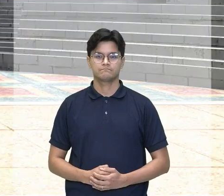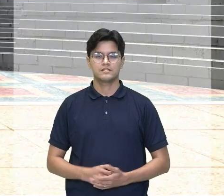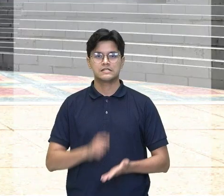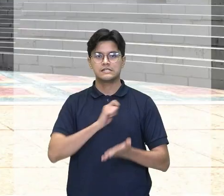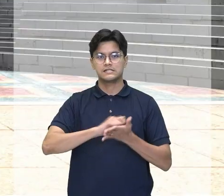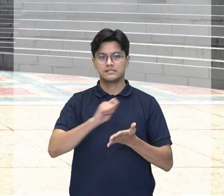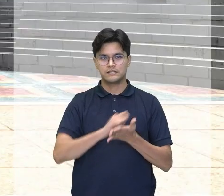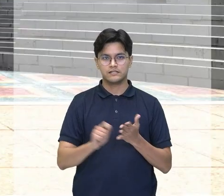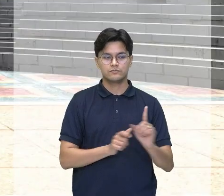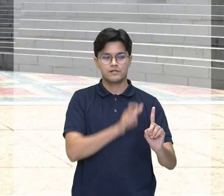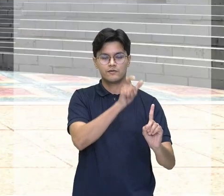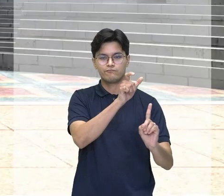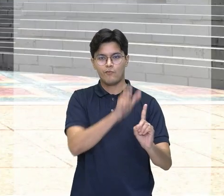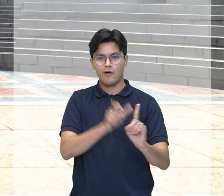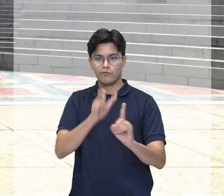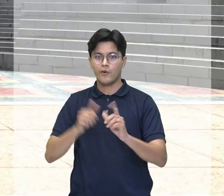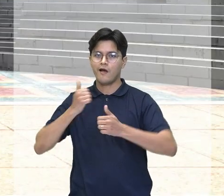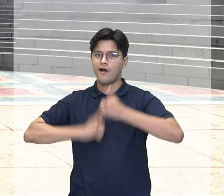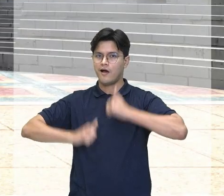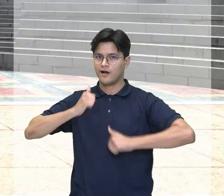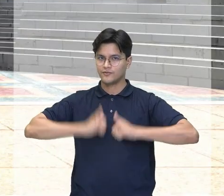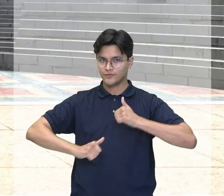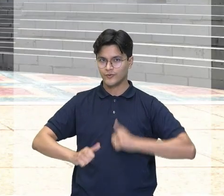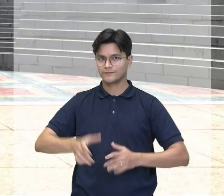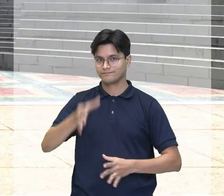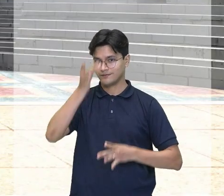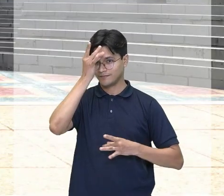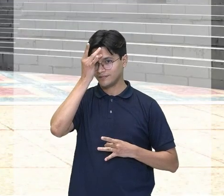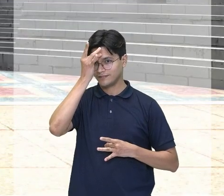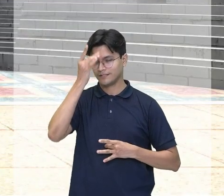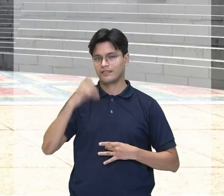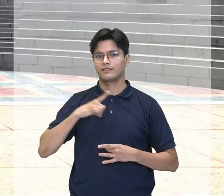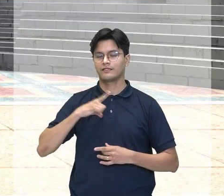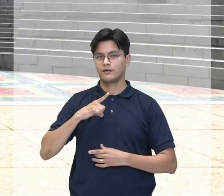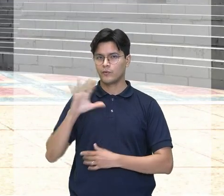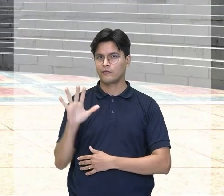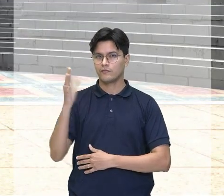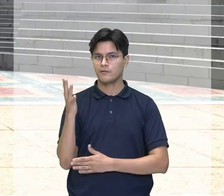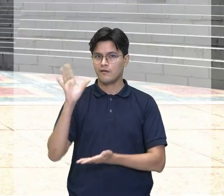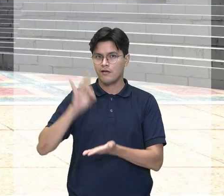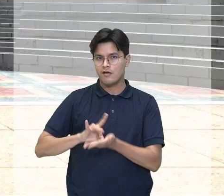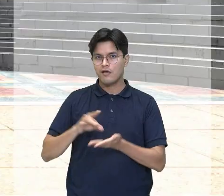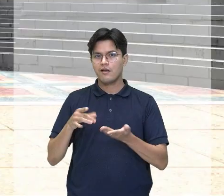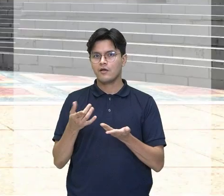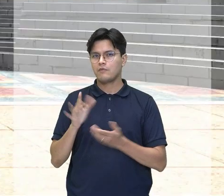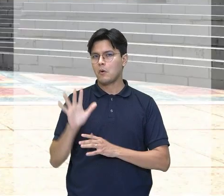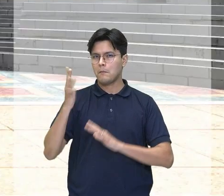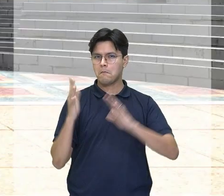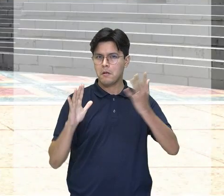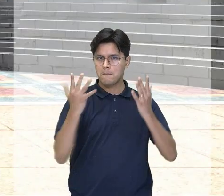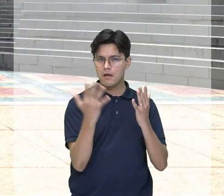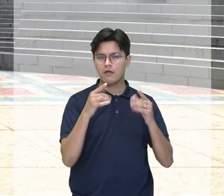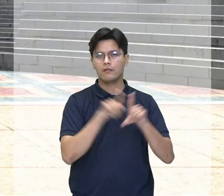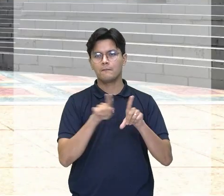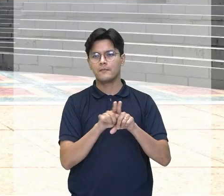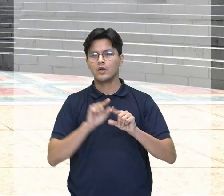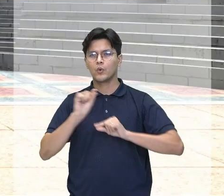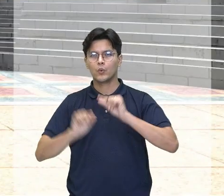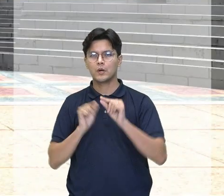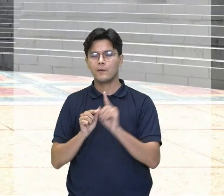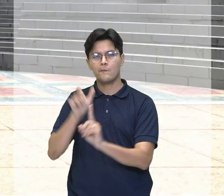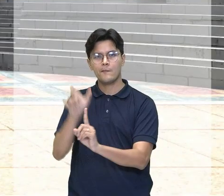Contém os elementos básicos da narrativa, fatos, personagens, tempo e lugar. Porém,